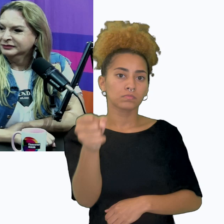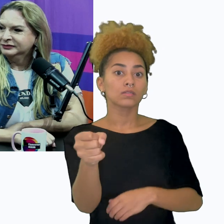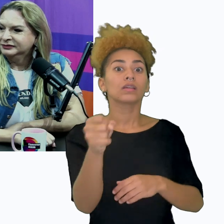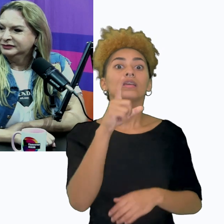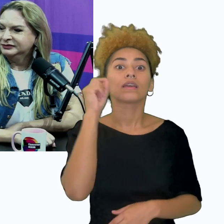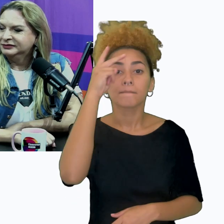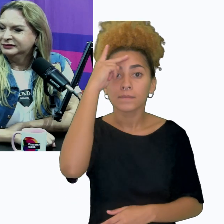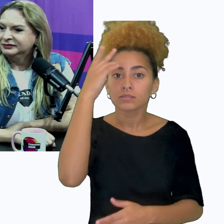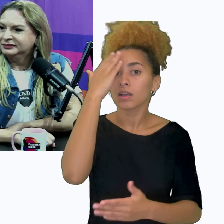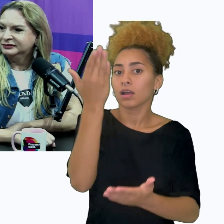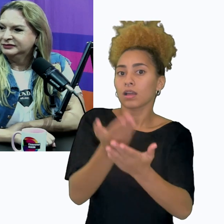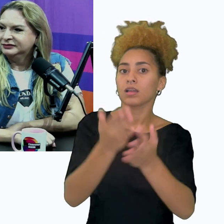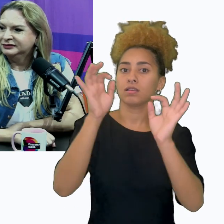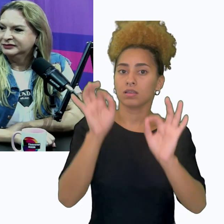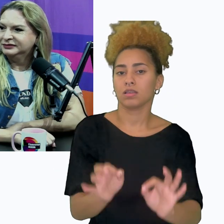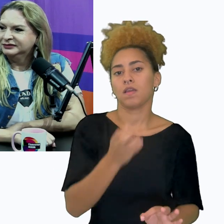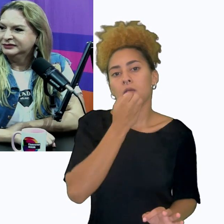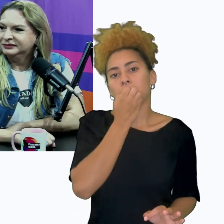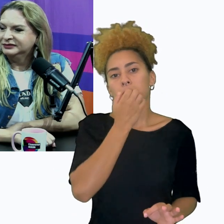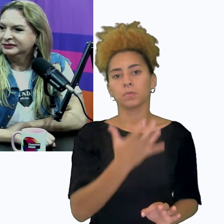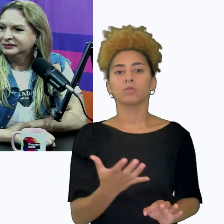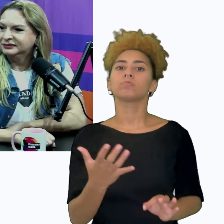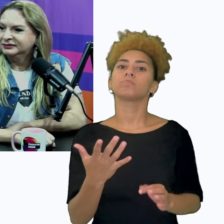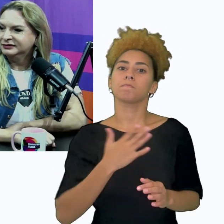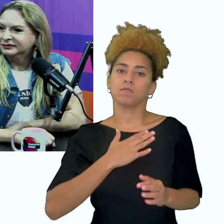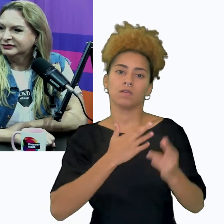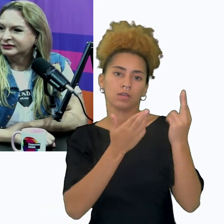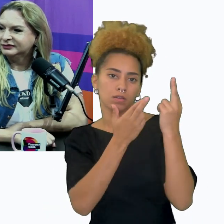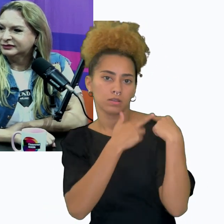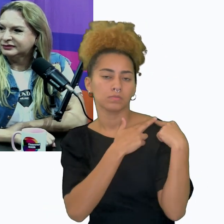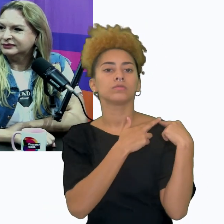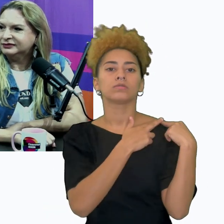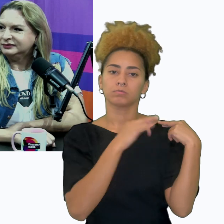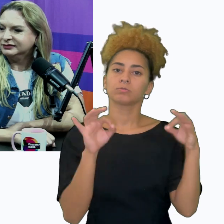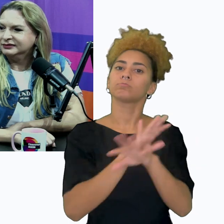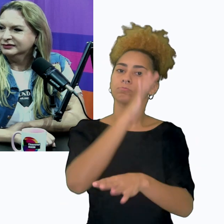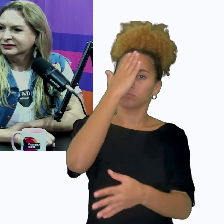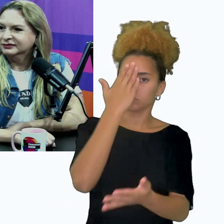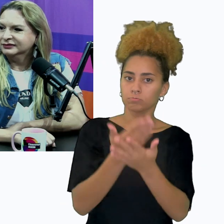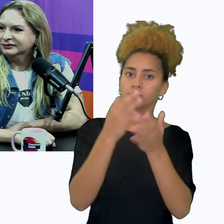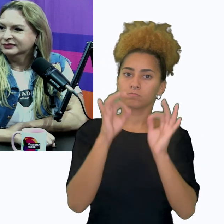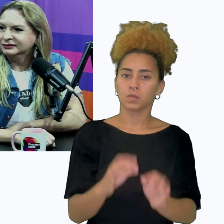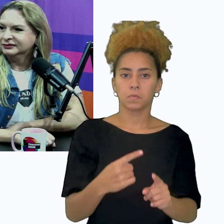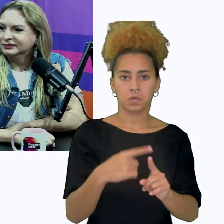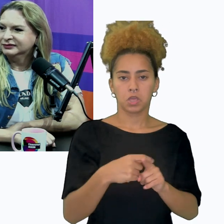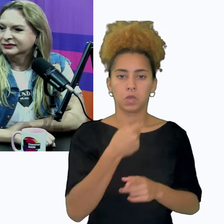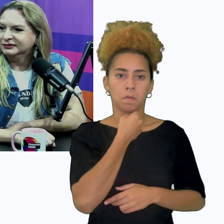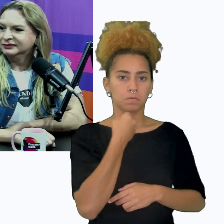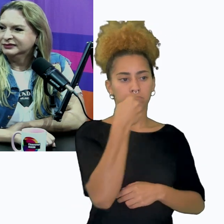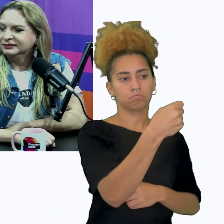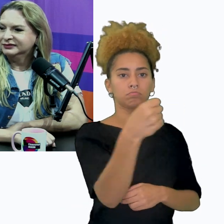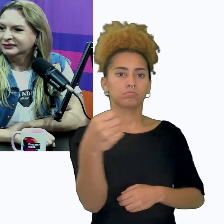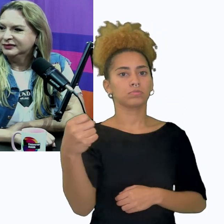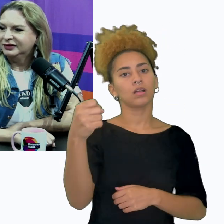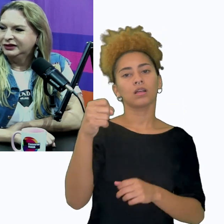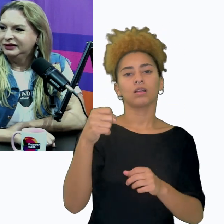pegar. Há pessoas que eu sei que não, que são da minha responsabilidade, da minha total confiança, porque eu não dou o